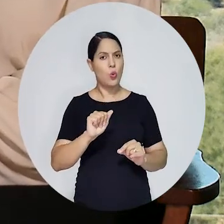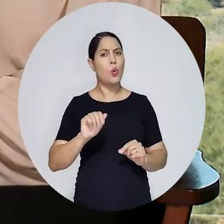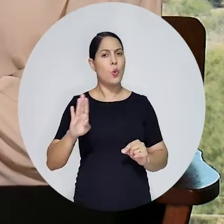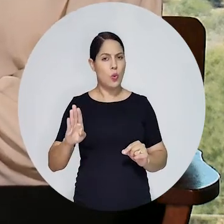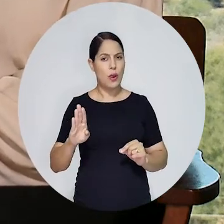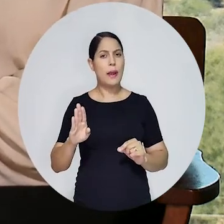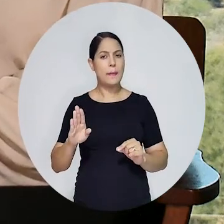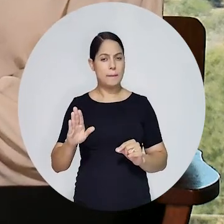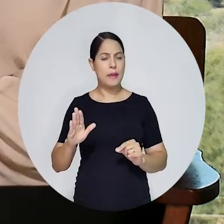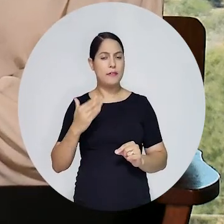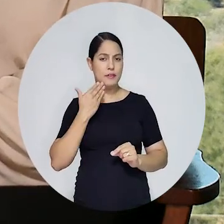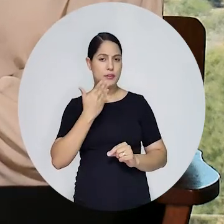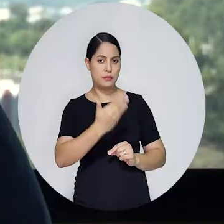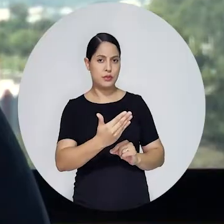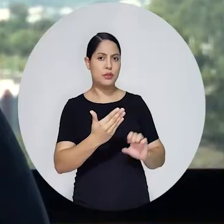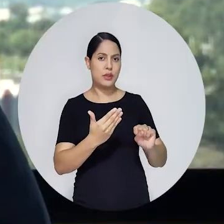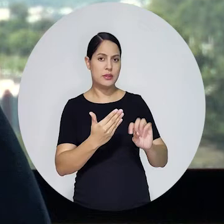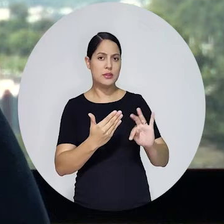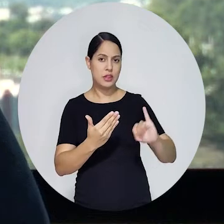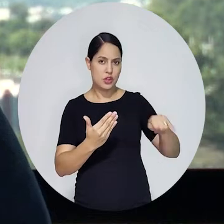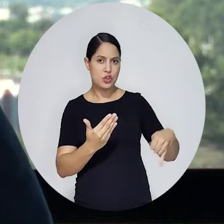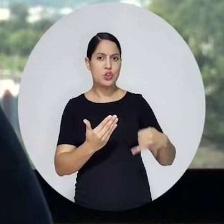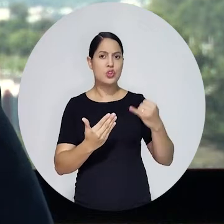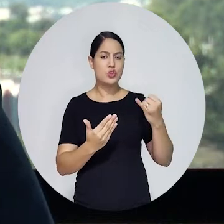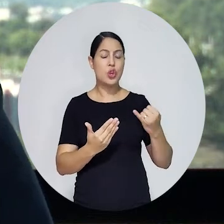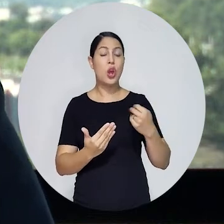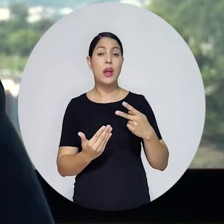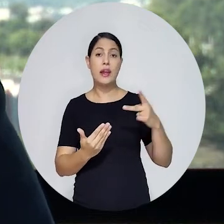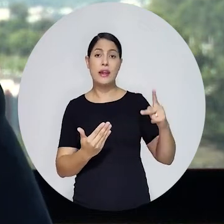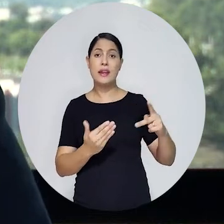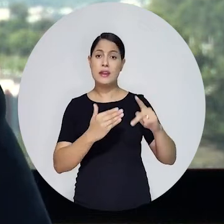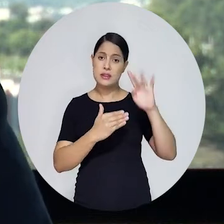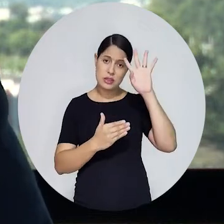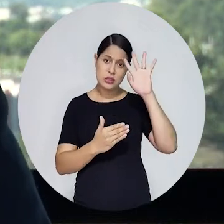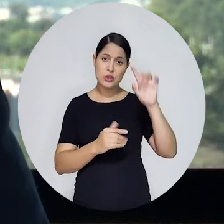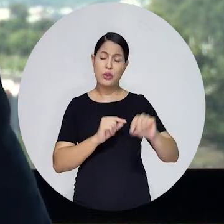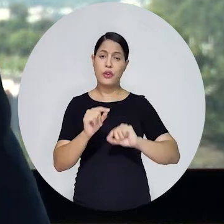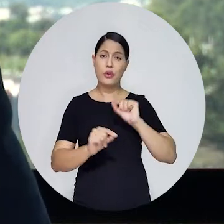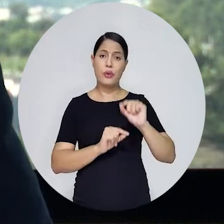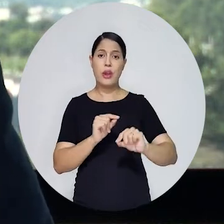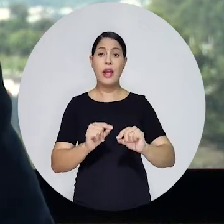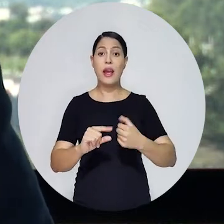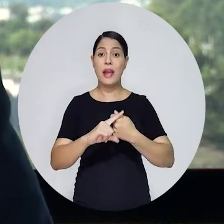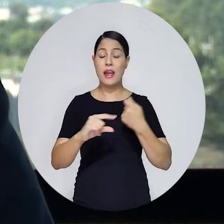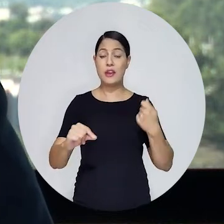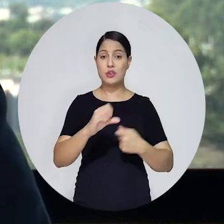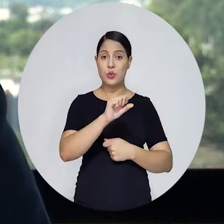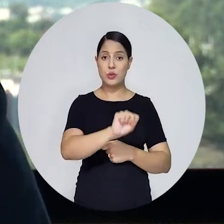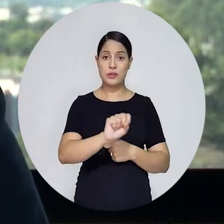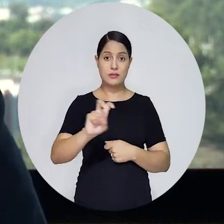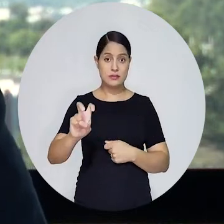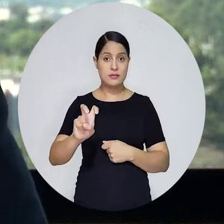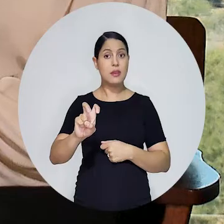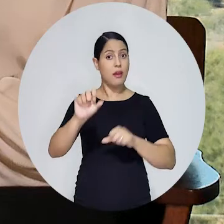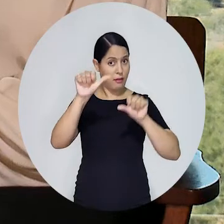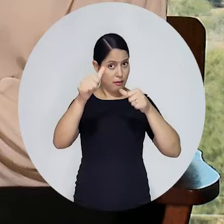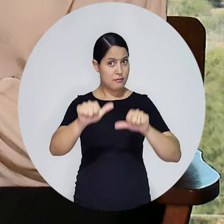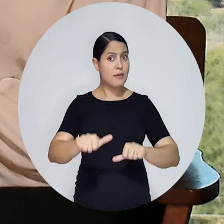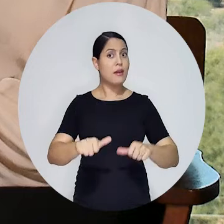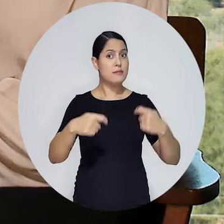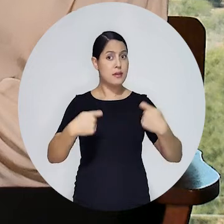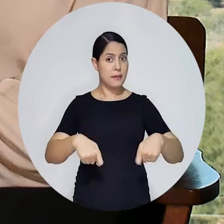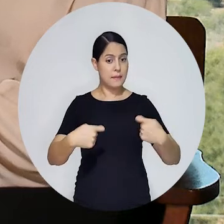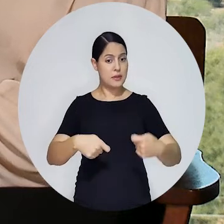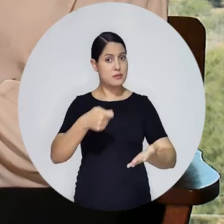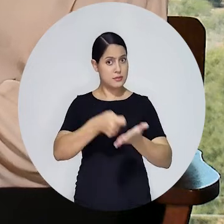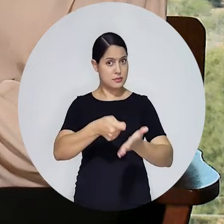provimento ao pleito da OAB, onde o STJ definiu que o artigo 85